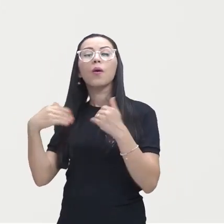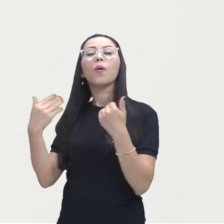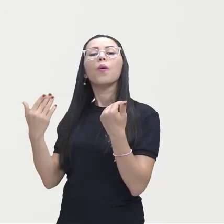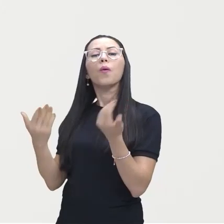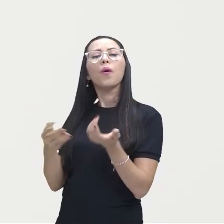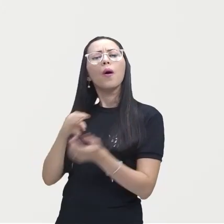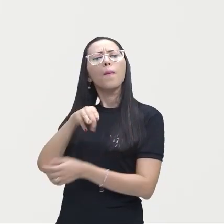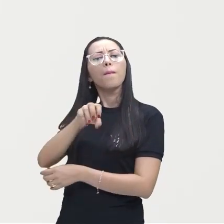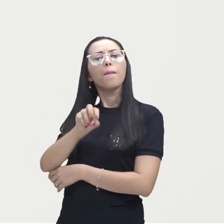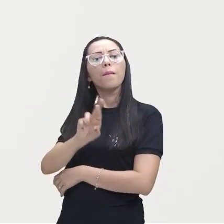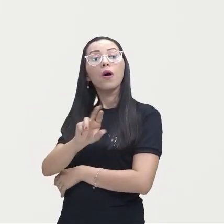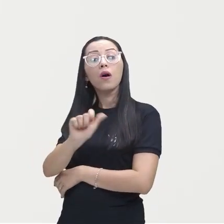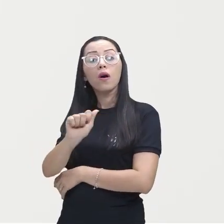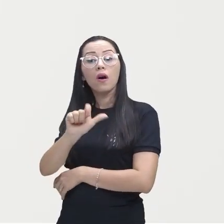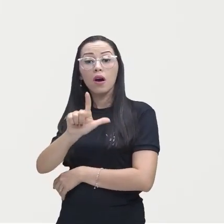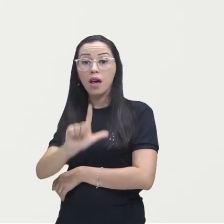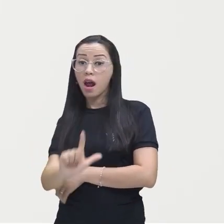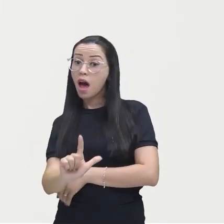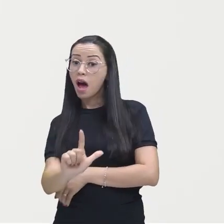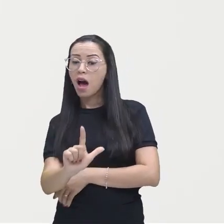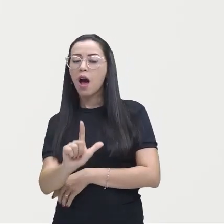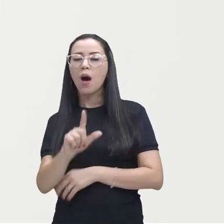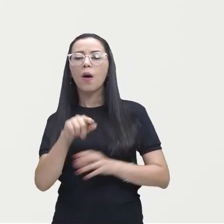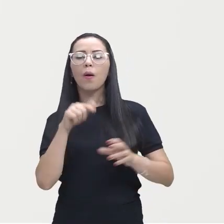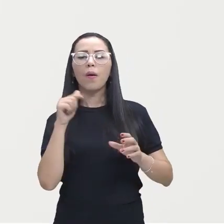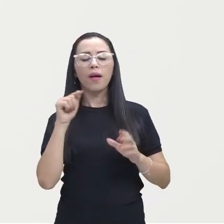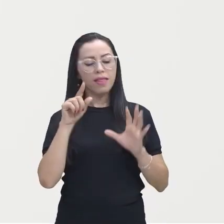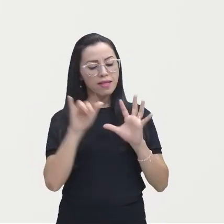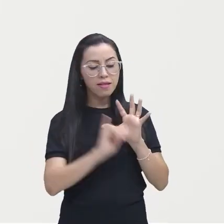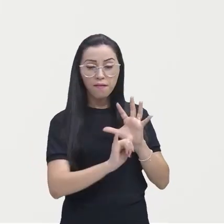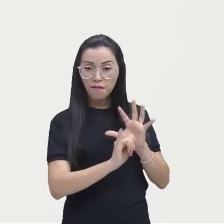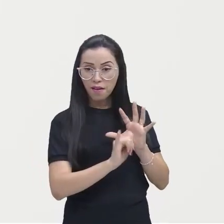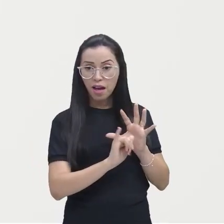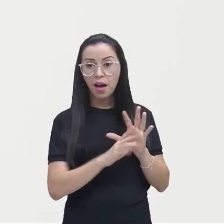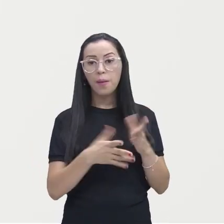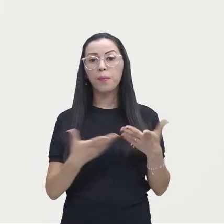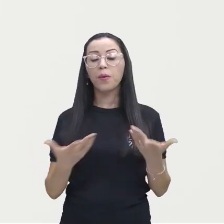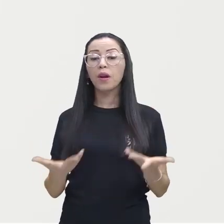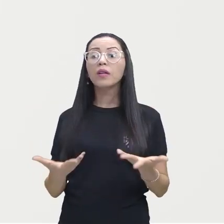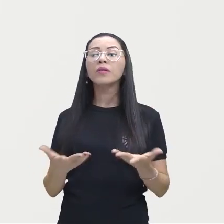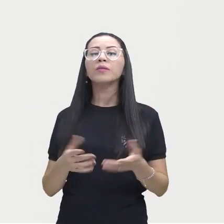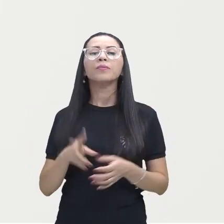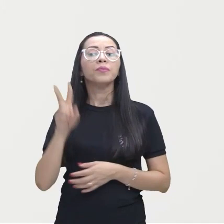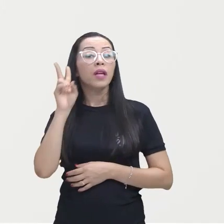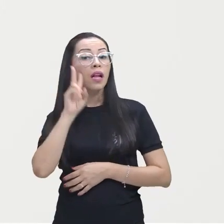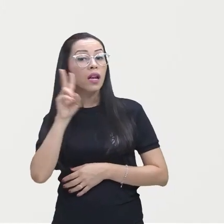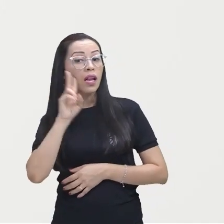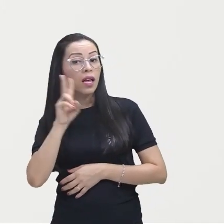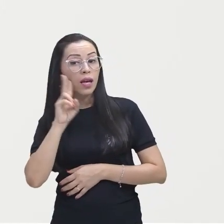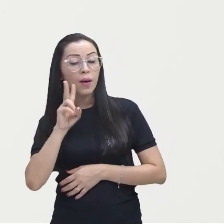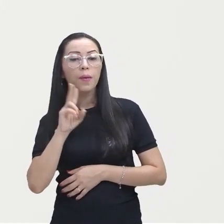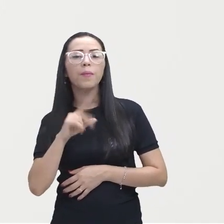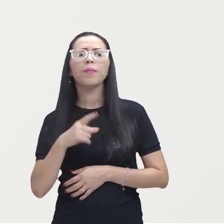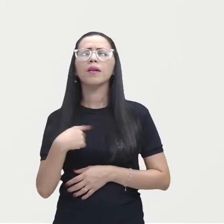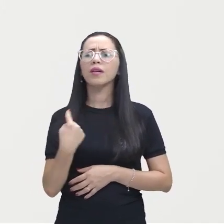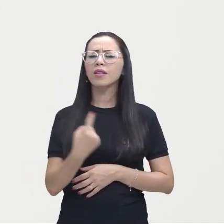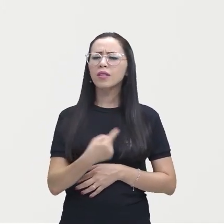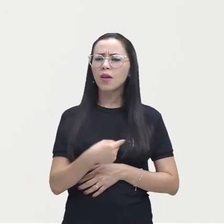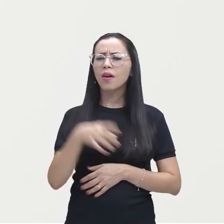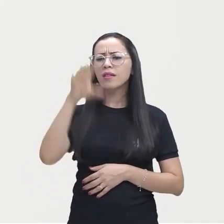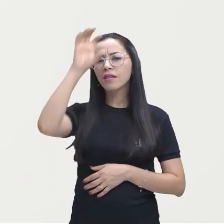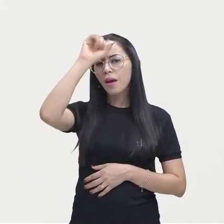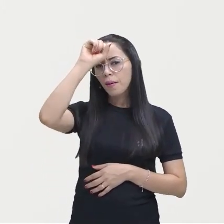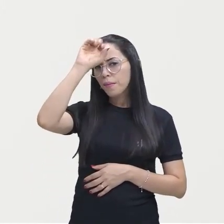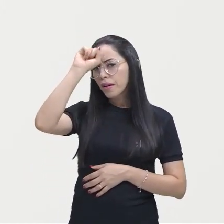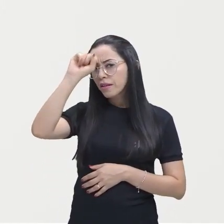moral dessa fábula, que é a nossa segunda questão. Você lembra que nós vimos aí que essa fábula,